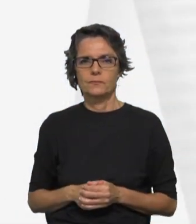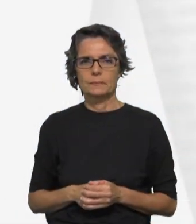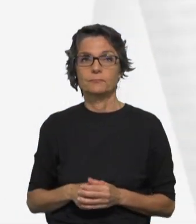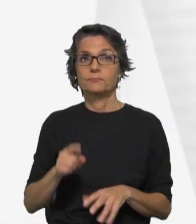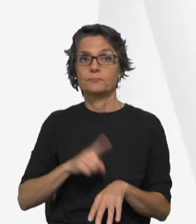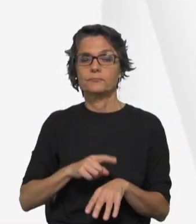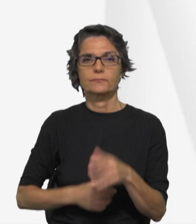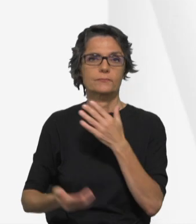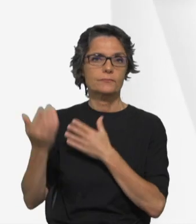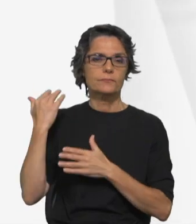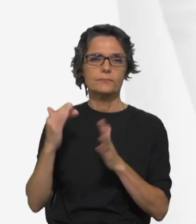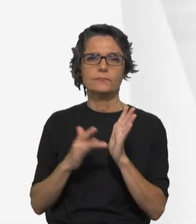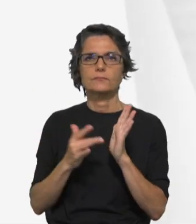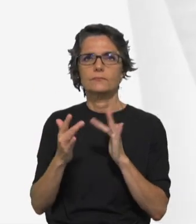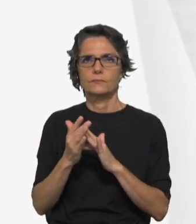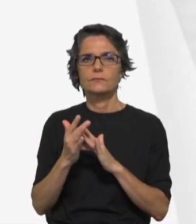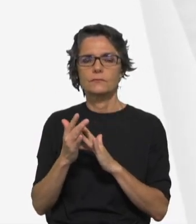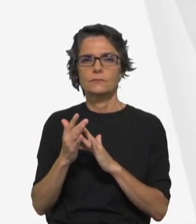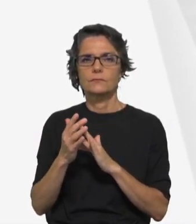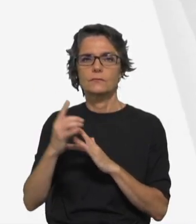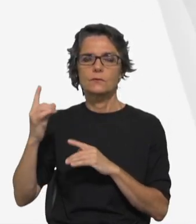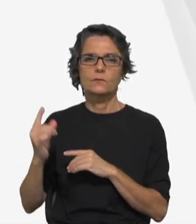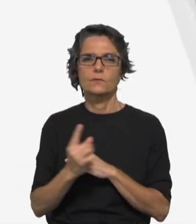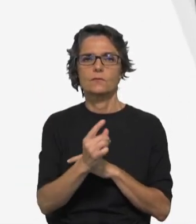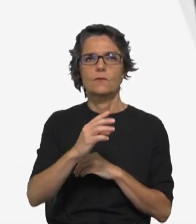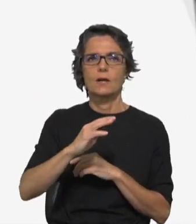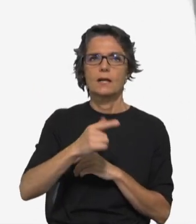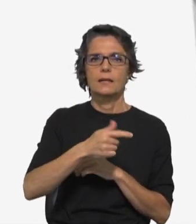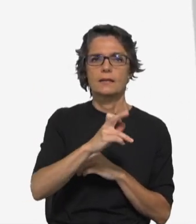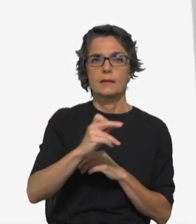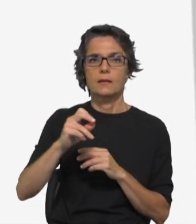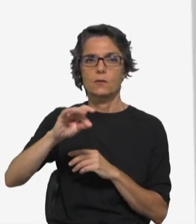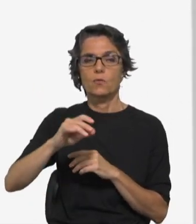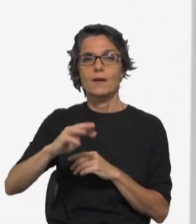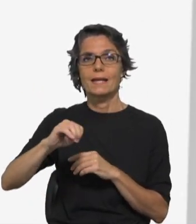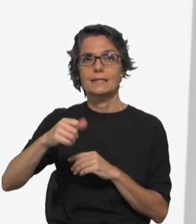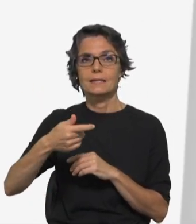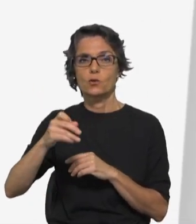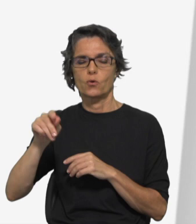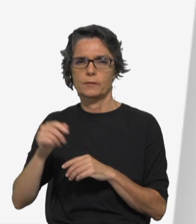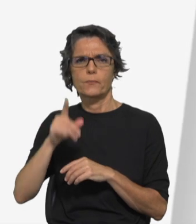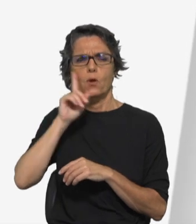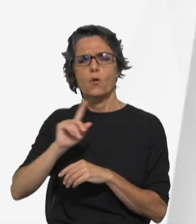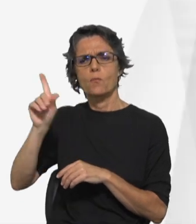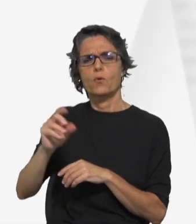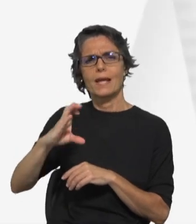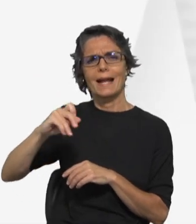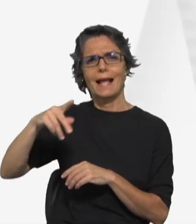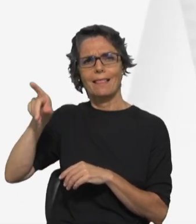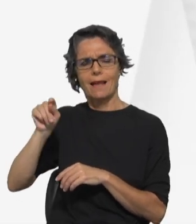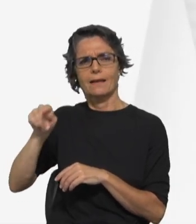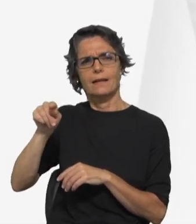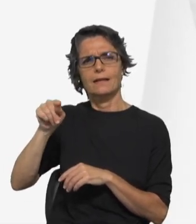Naquele tempo, Jesus retirou-se para os lados de Tiro e Sidónia. Então uma mulher cananeia, vinda